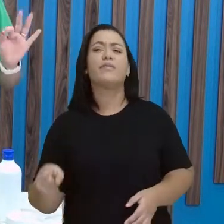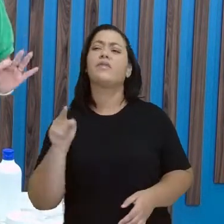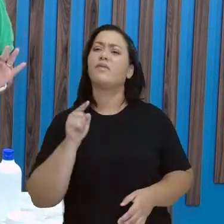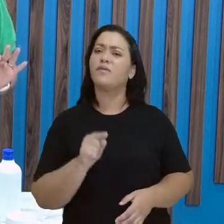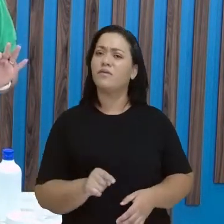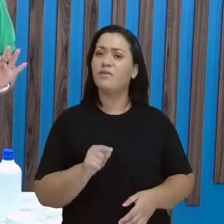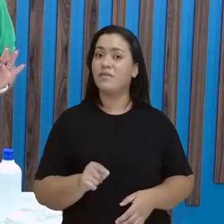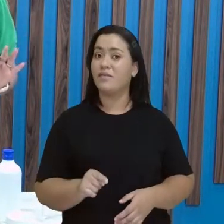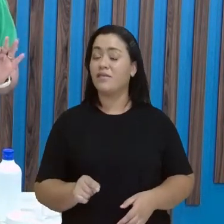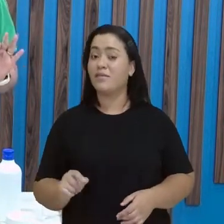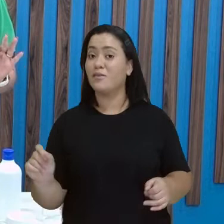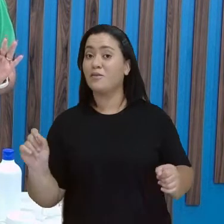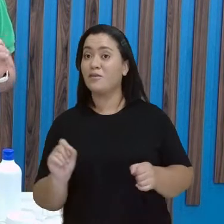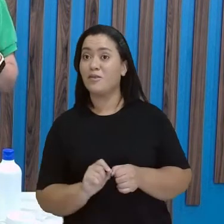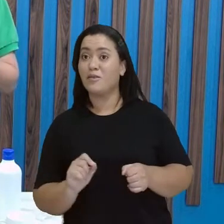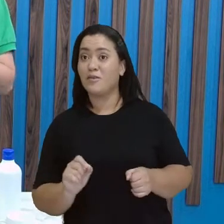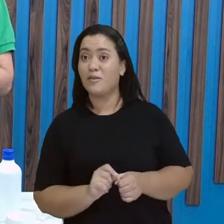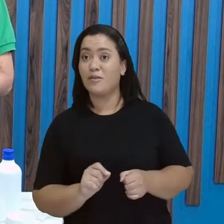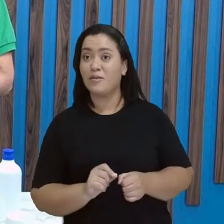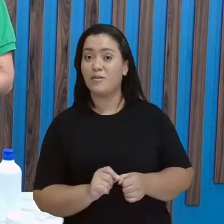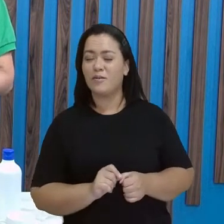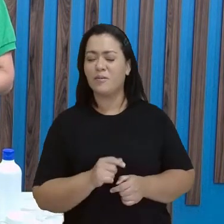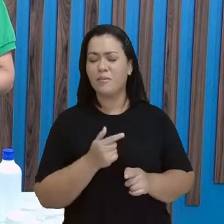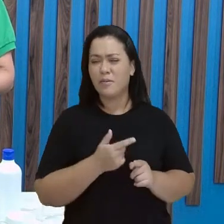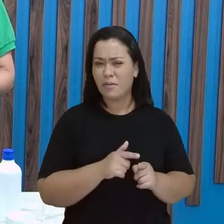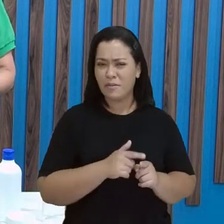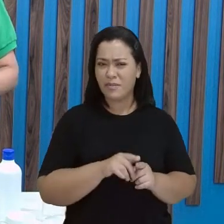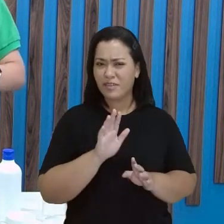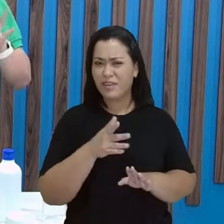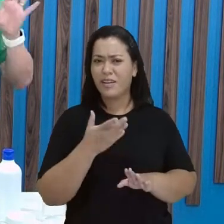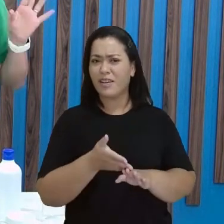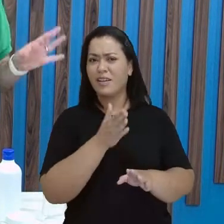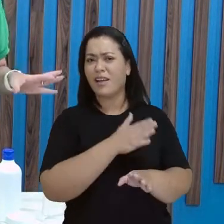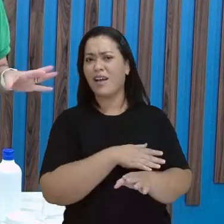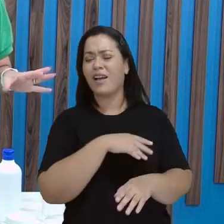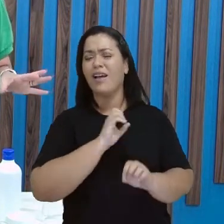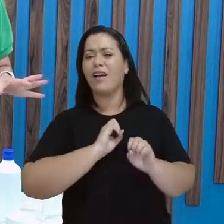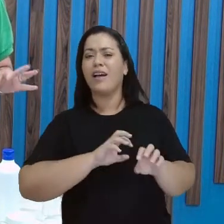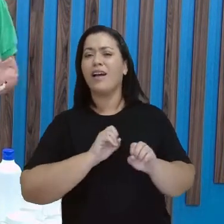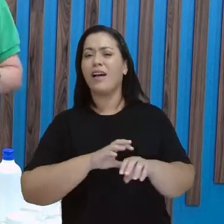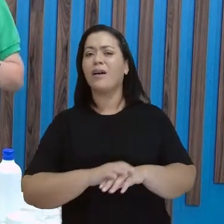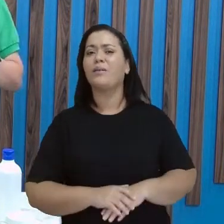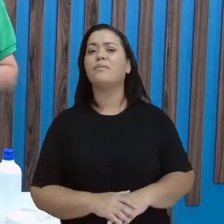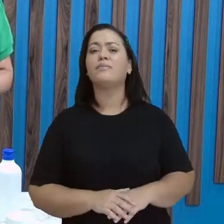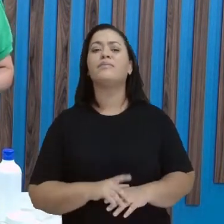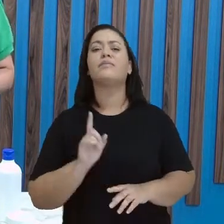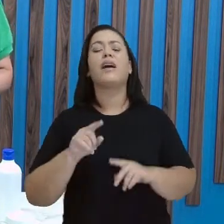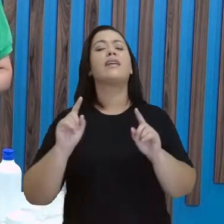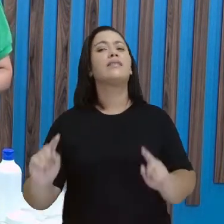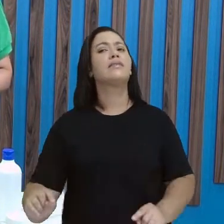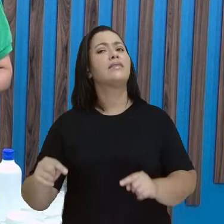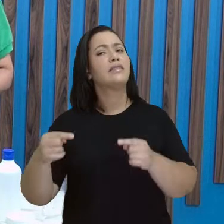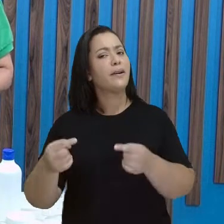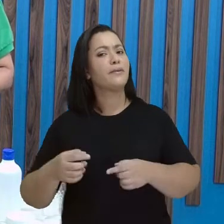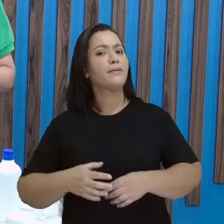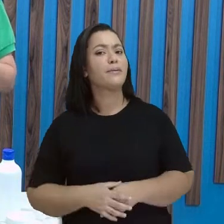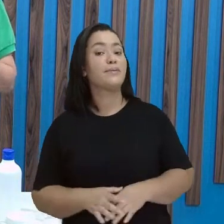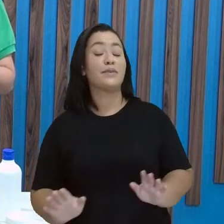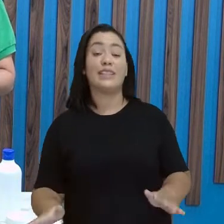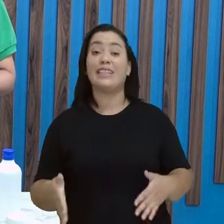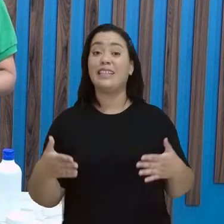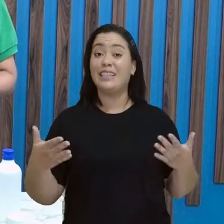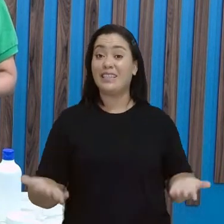vocês fizeram o probleminha que eu deixei na última aula como desafio.